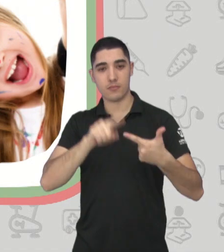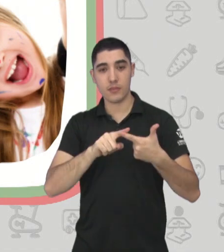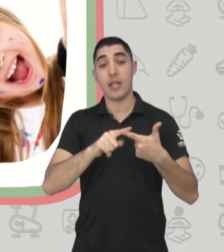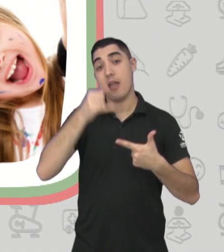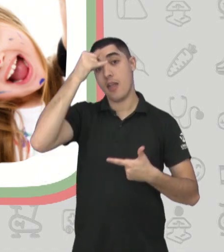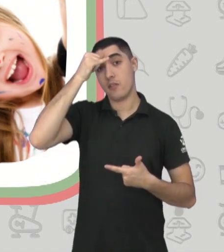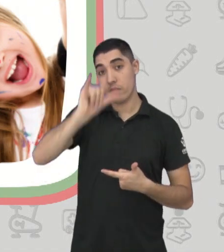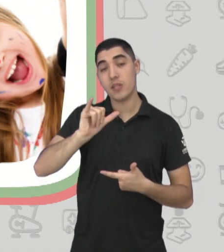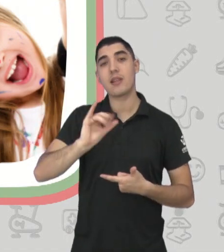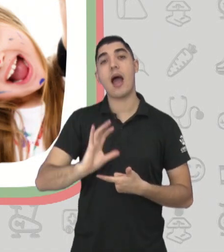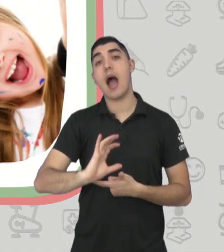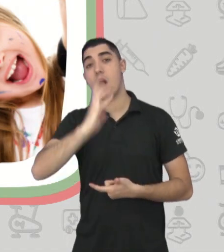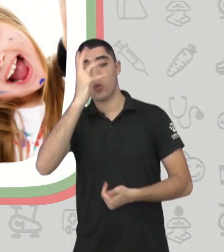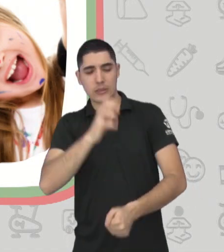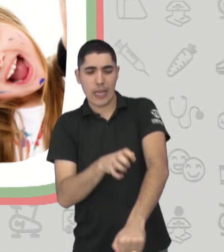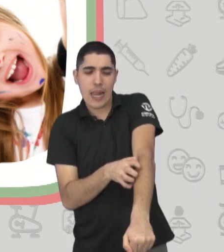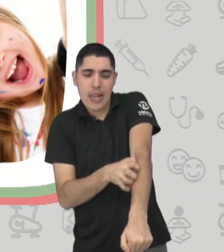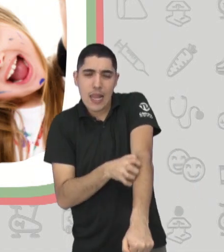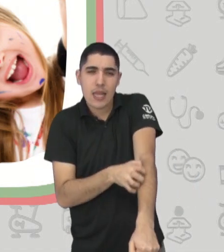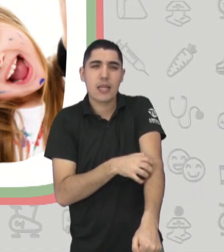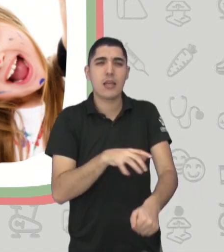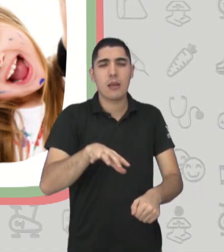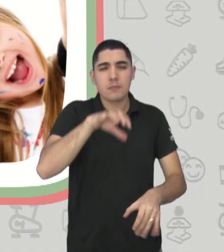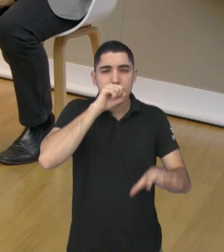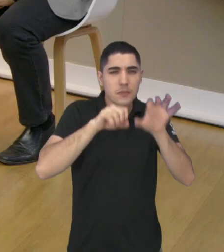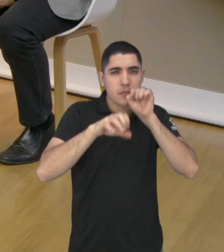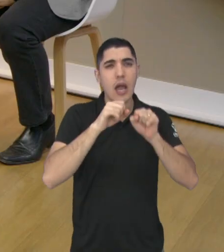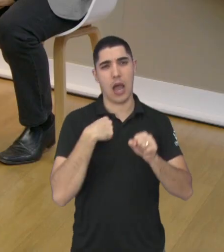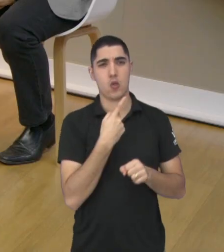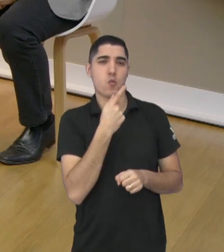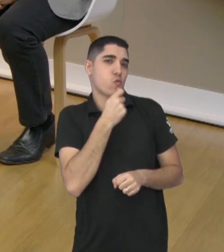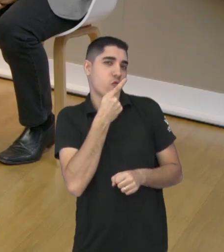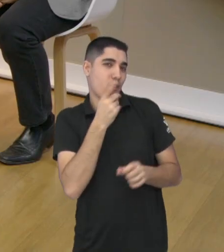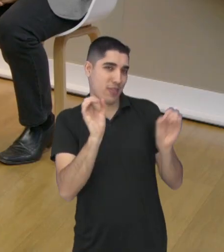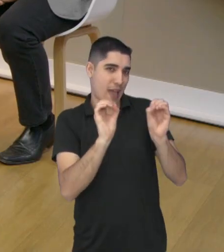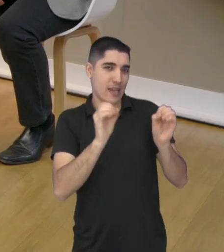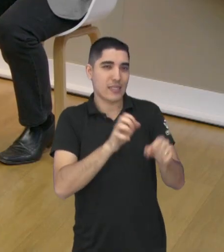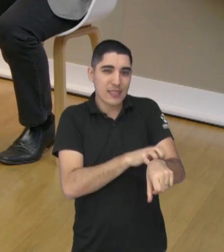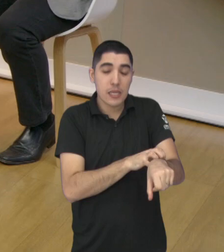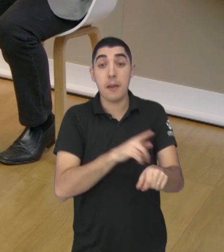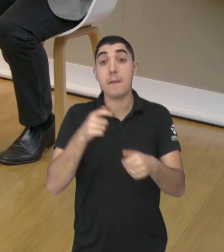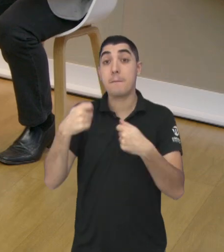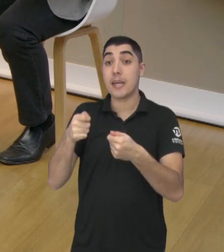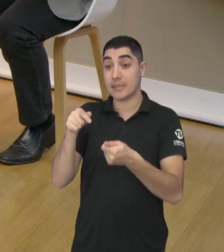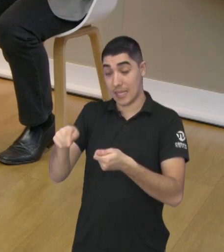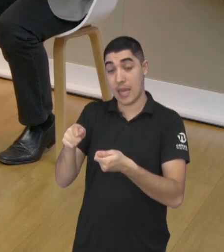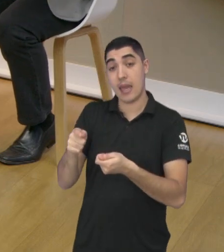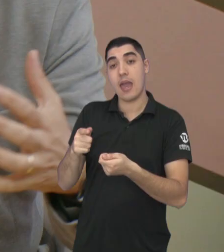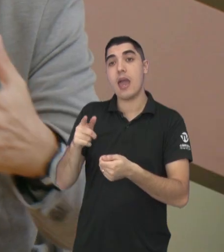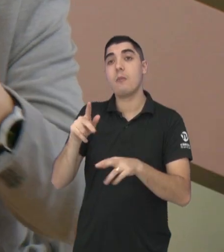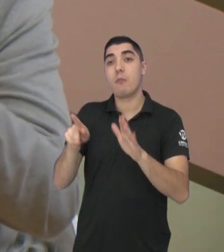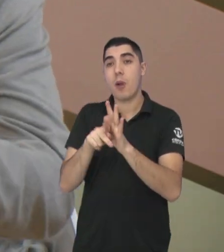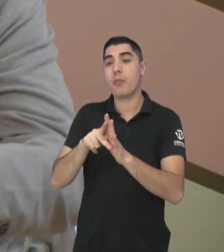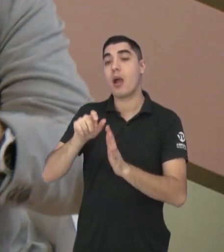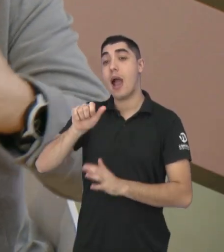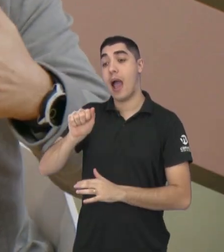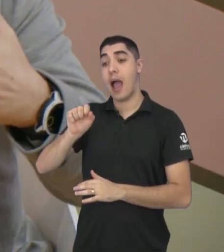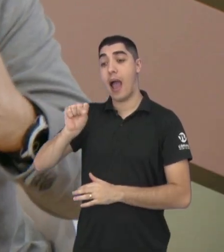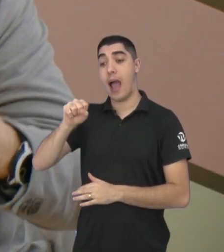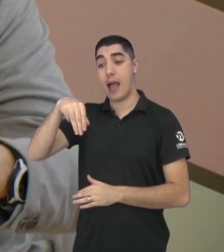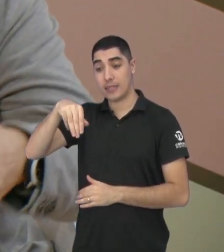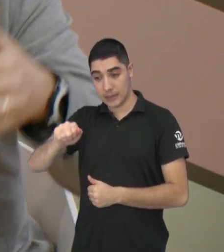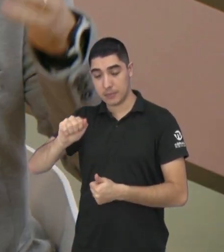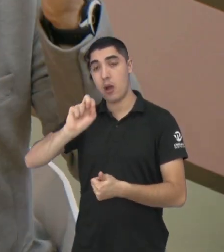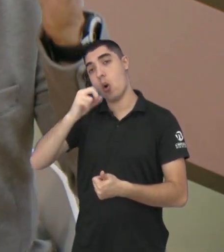principais causas de alergia respiratória. A gente não falou aqui sobre alergia, mas... Tratar as doenças de rinite e de asma com o